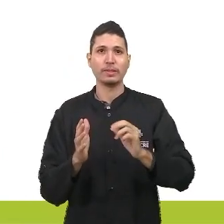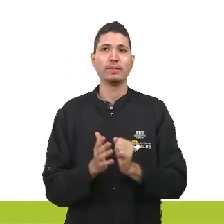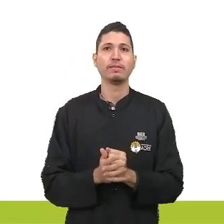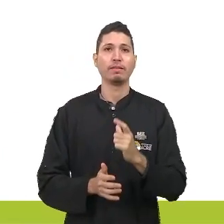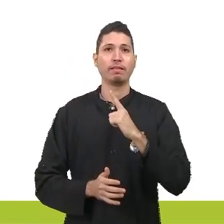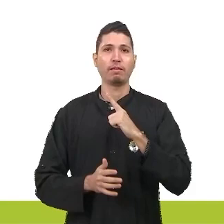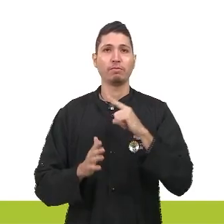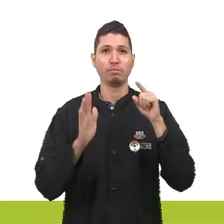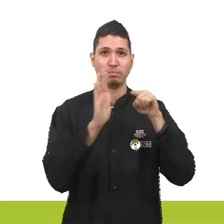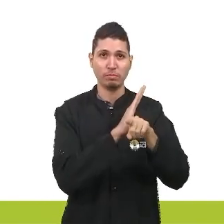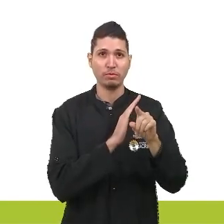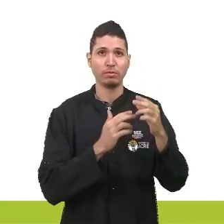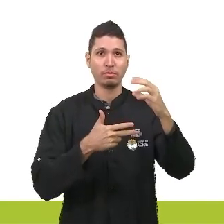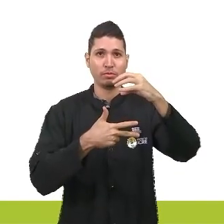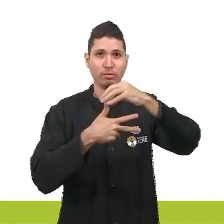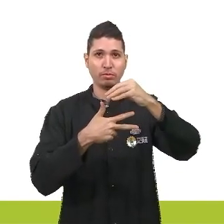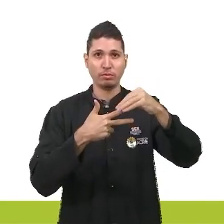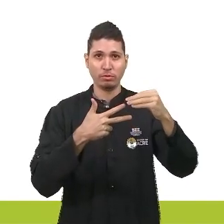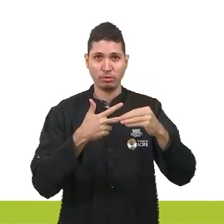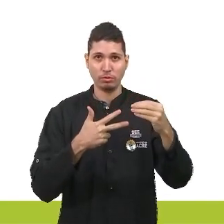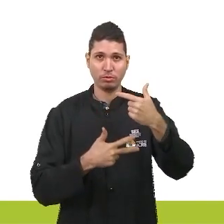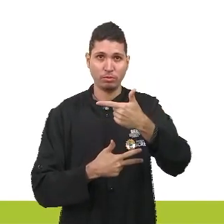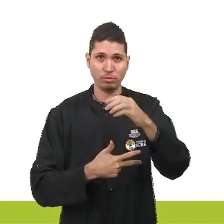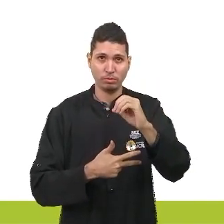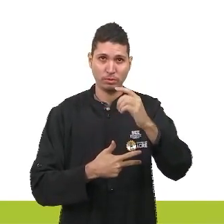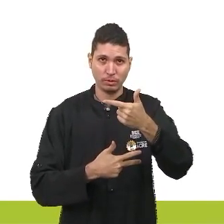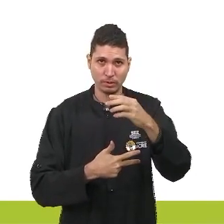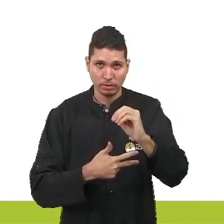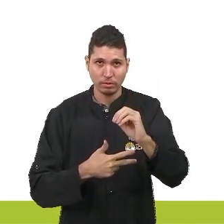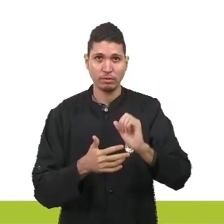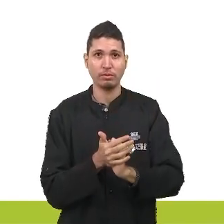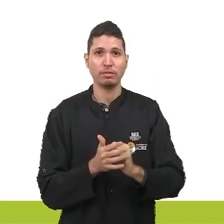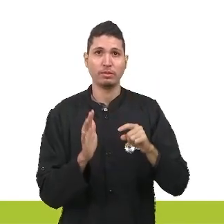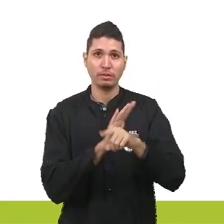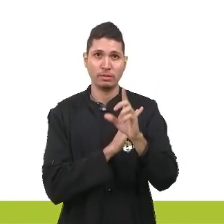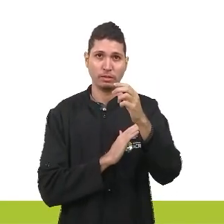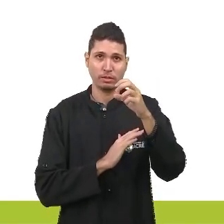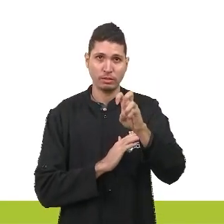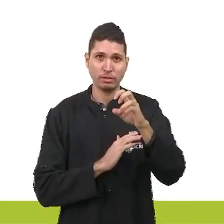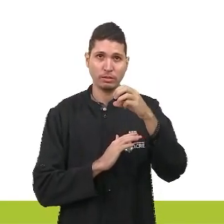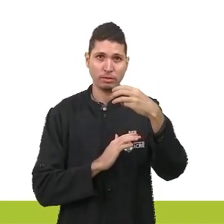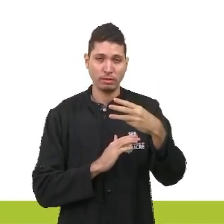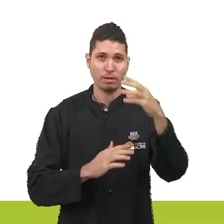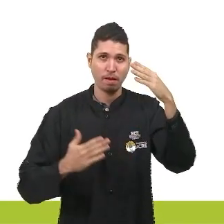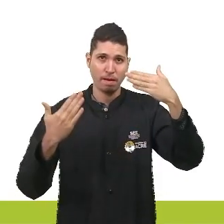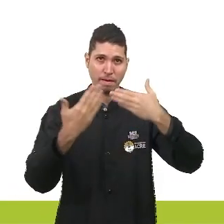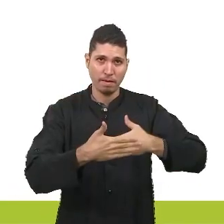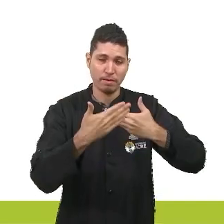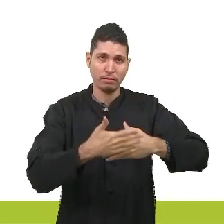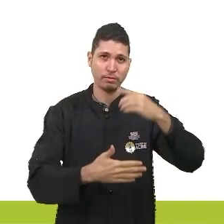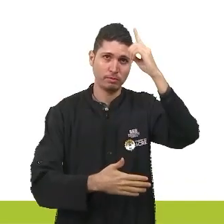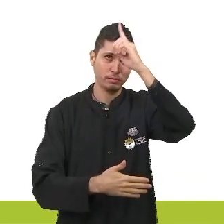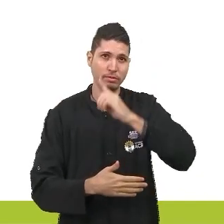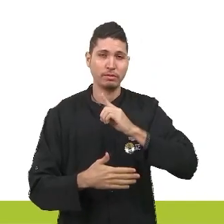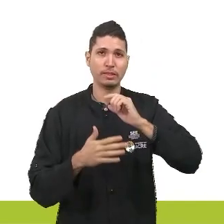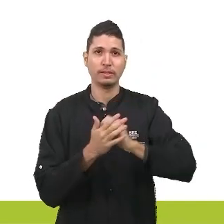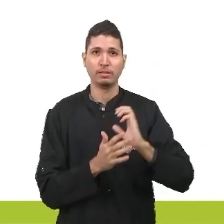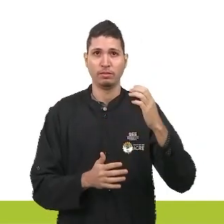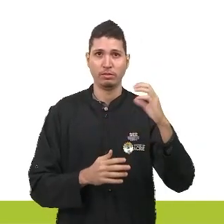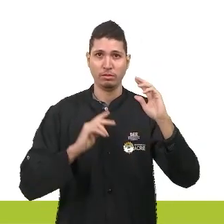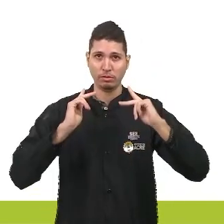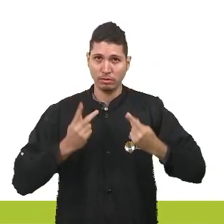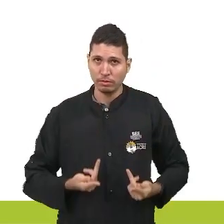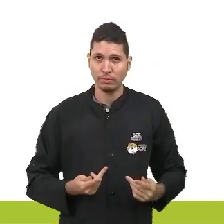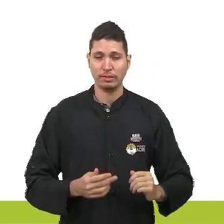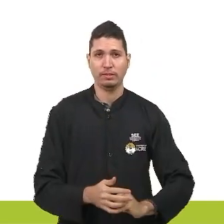questão para vocês do Enem Digital 2020, questão 53, prova amarela de Ciências Humanas. A questão diz